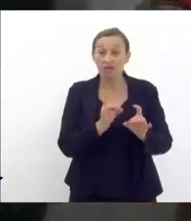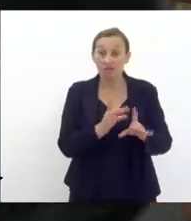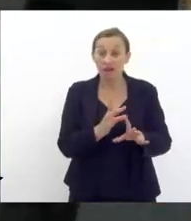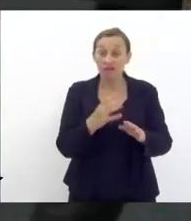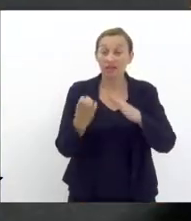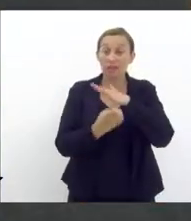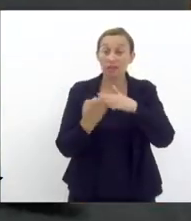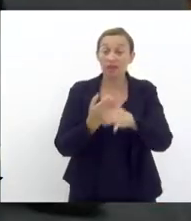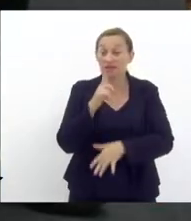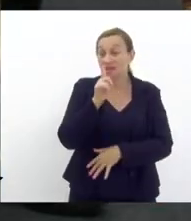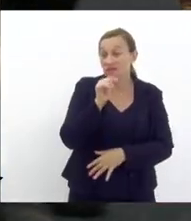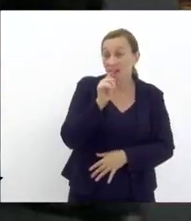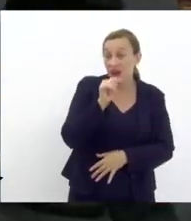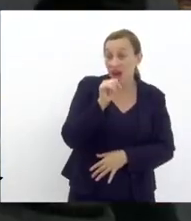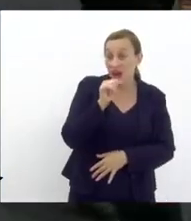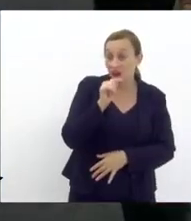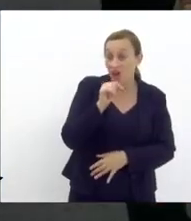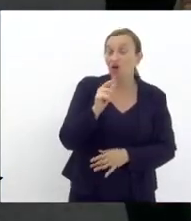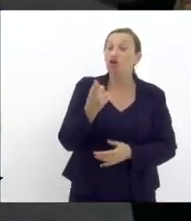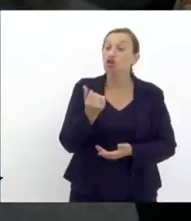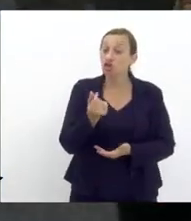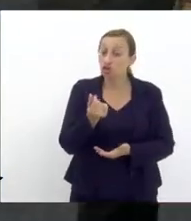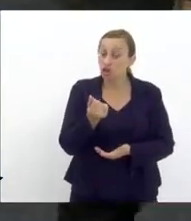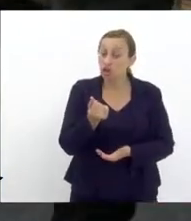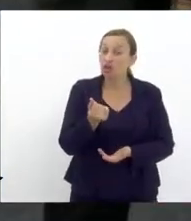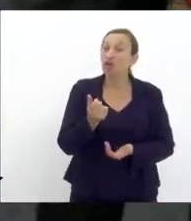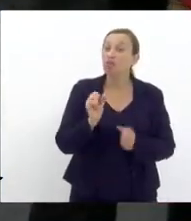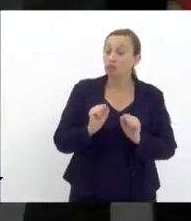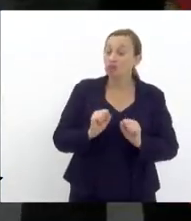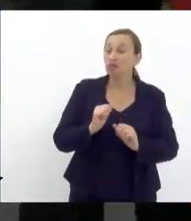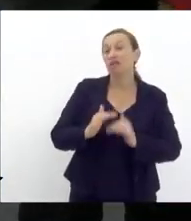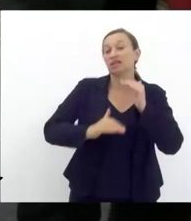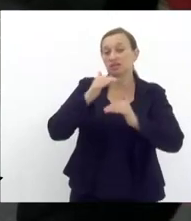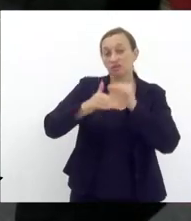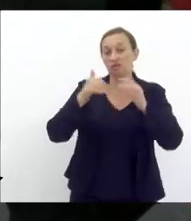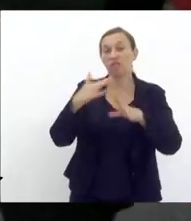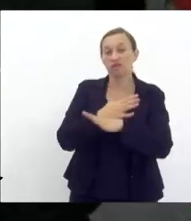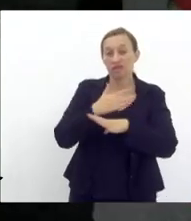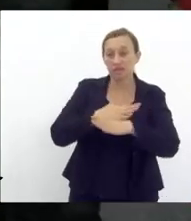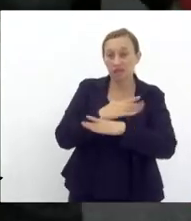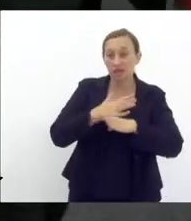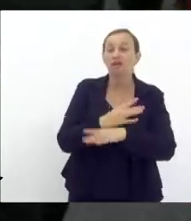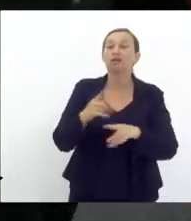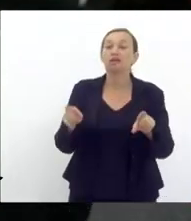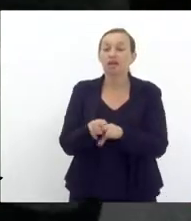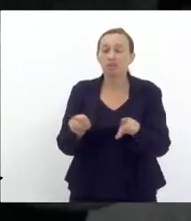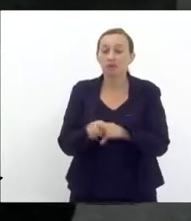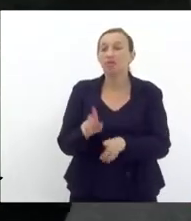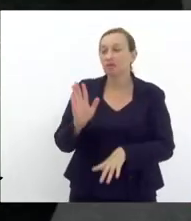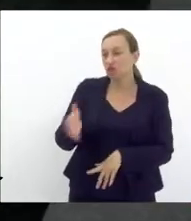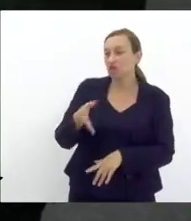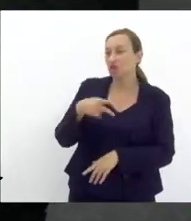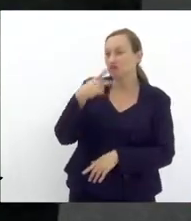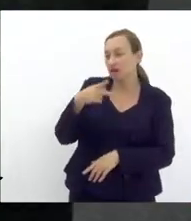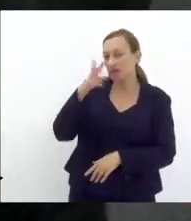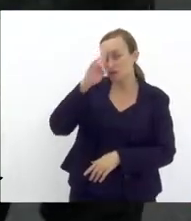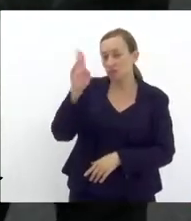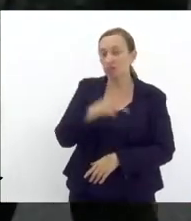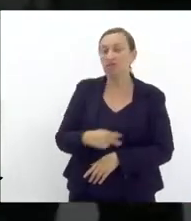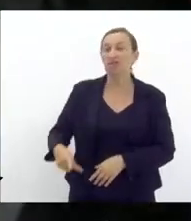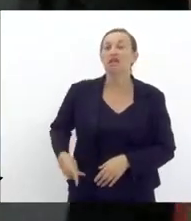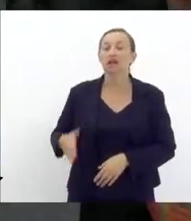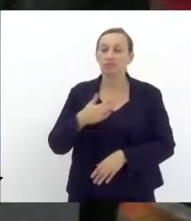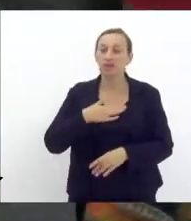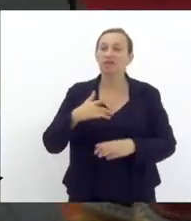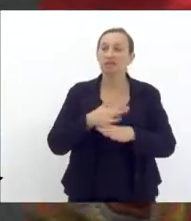público dinheiro que deveria estar desenvolvendo as nossas cidades isso passa inclusive pelo que eu já tinha denunciado Presidente na minha